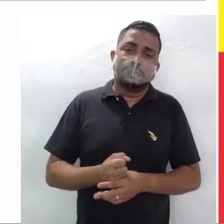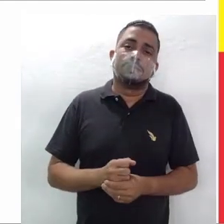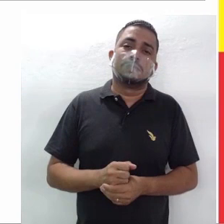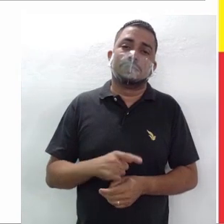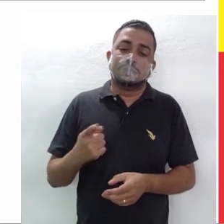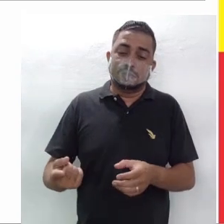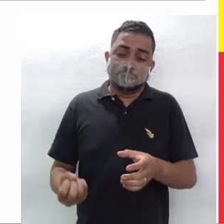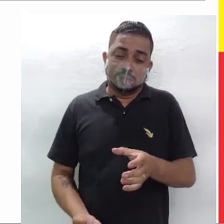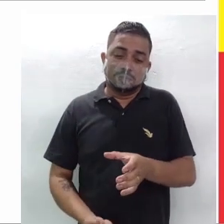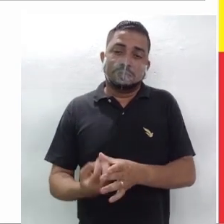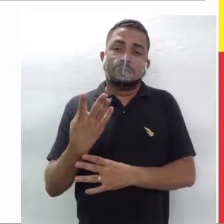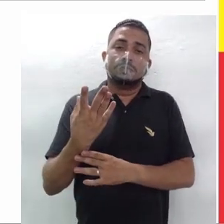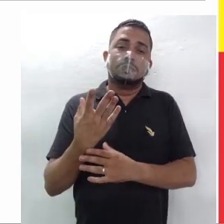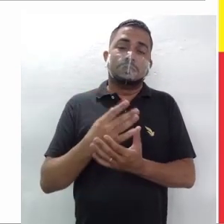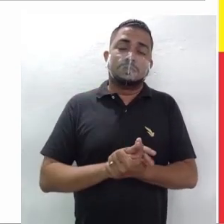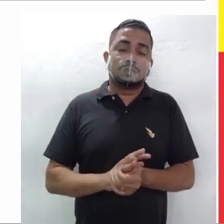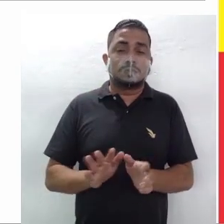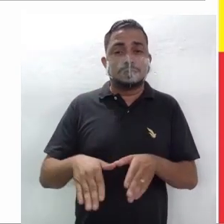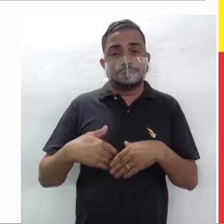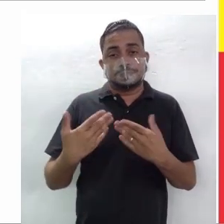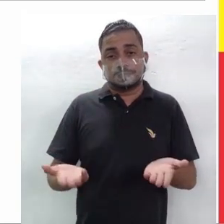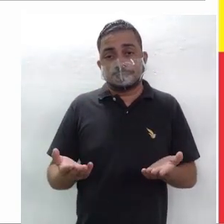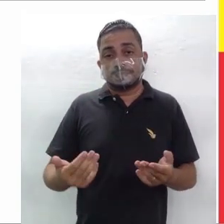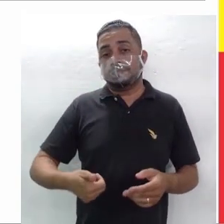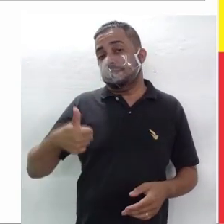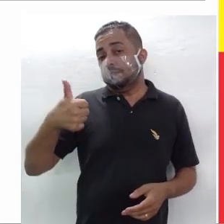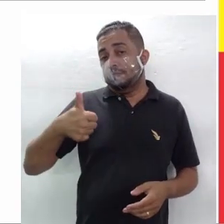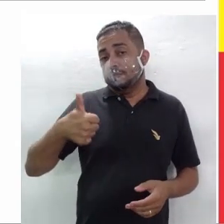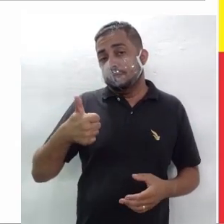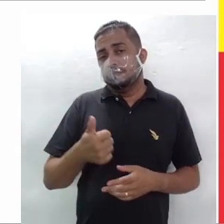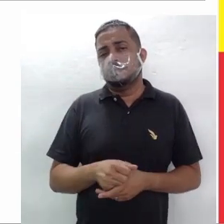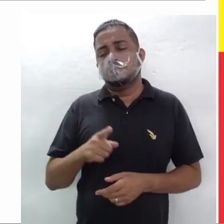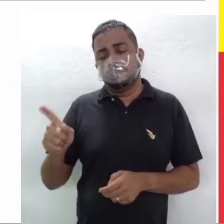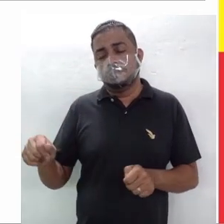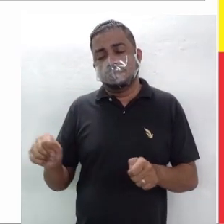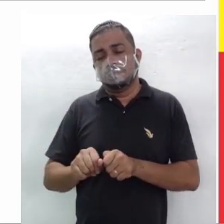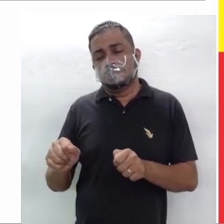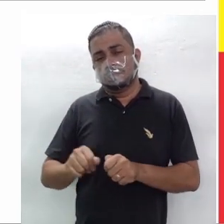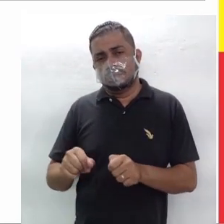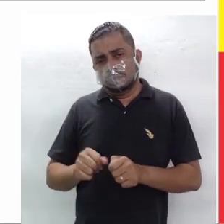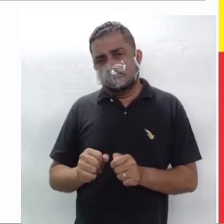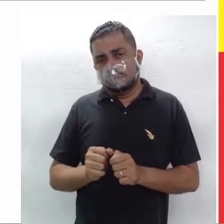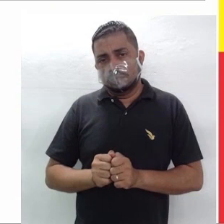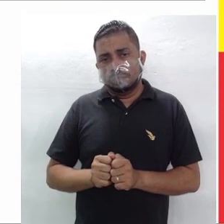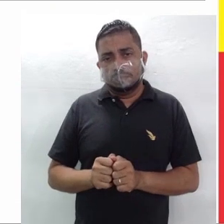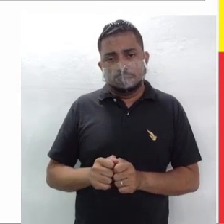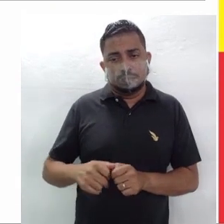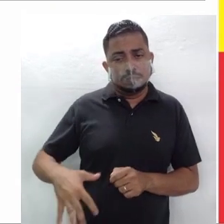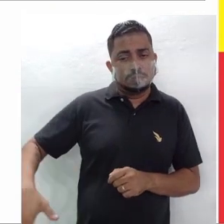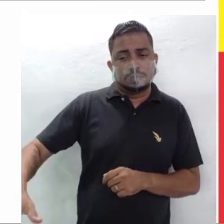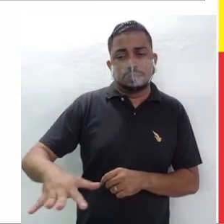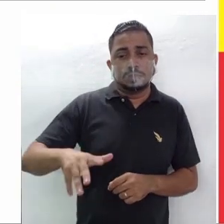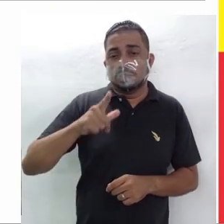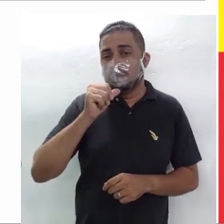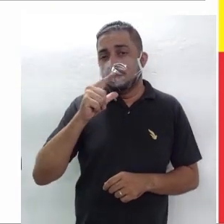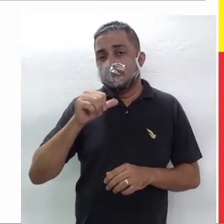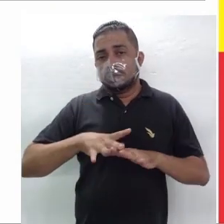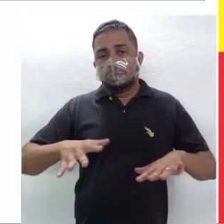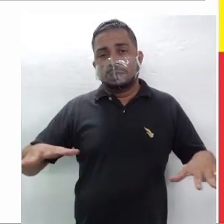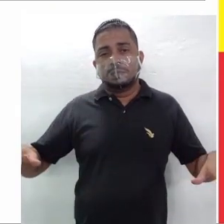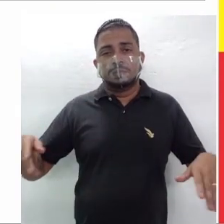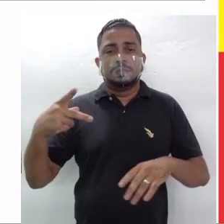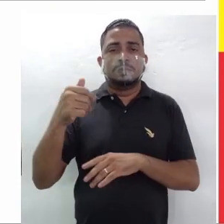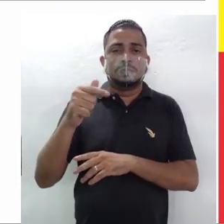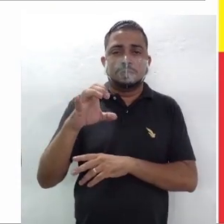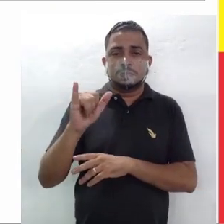ele vai ser formado. Então, o primeiro, ele é formado geralmente no Oceano